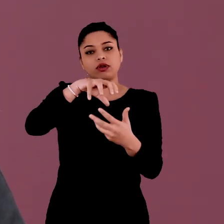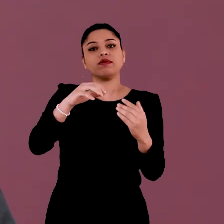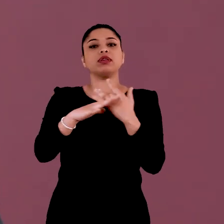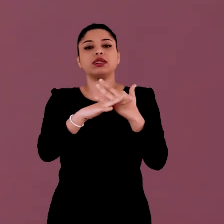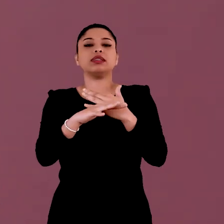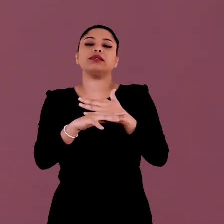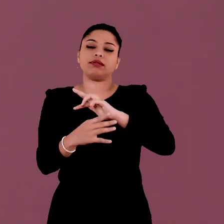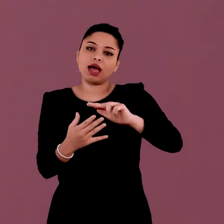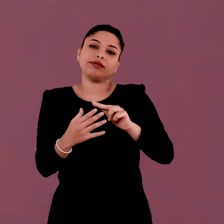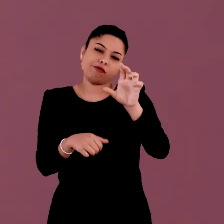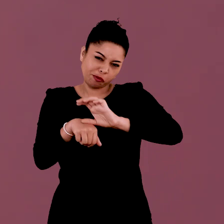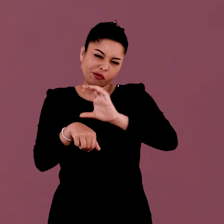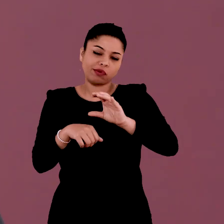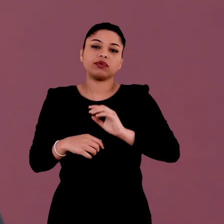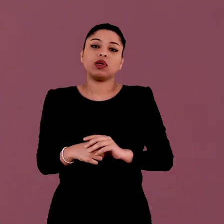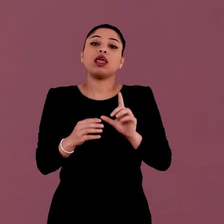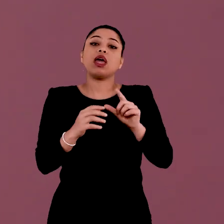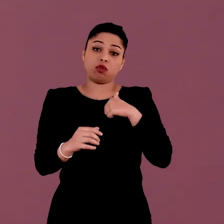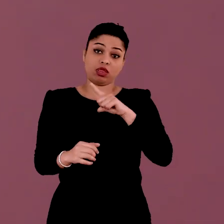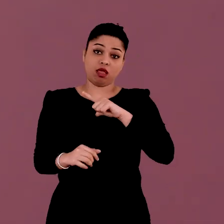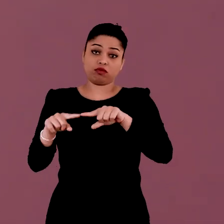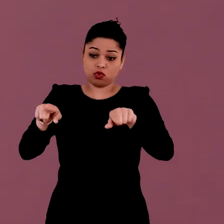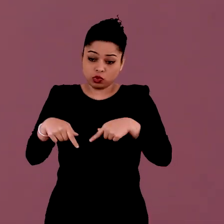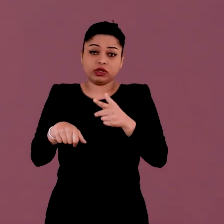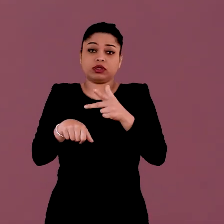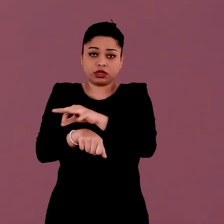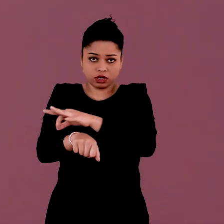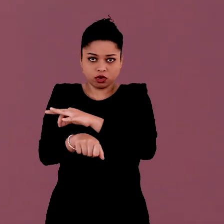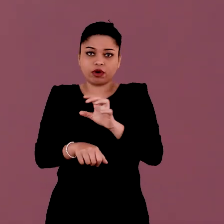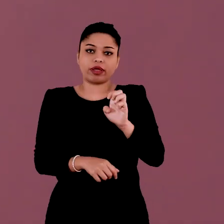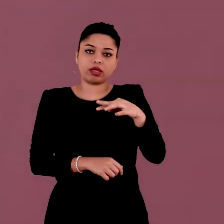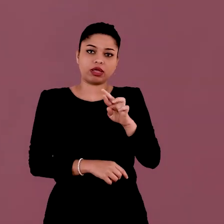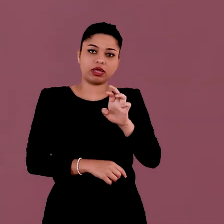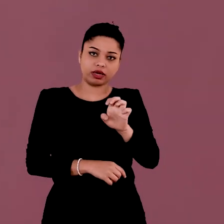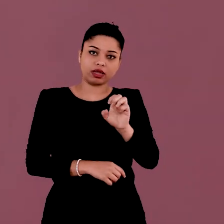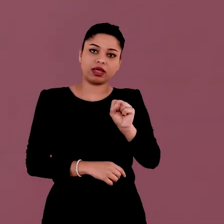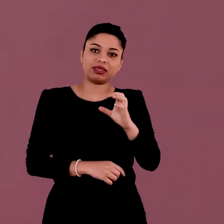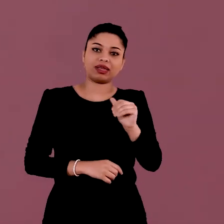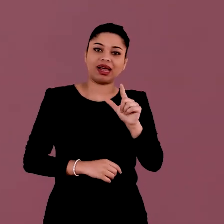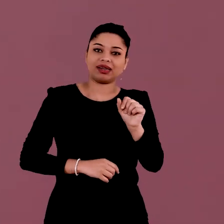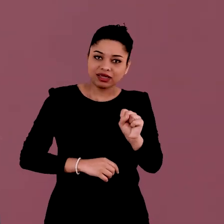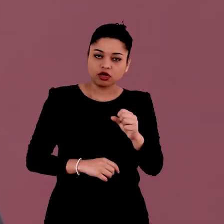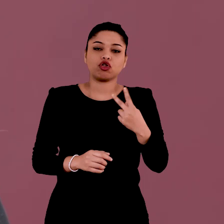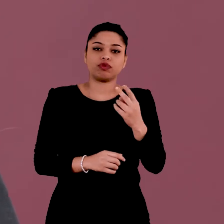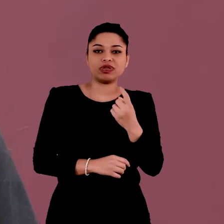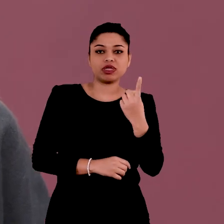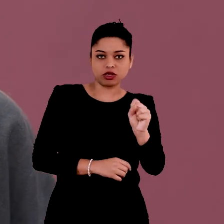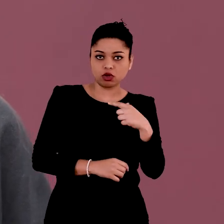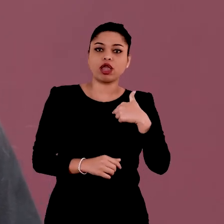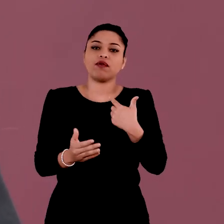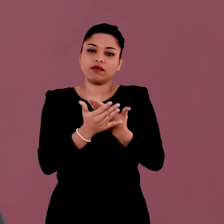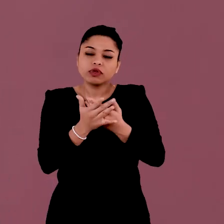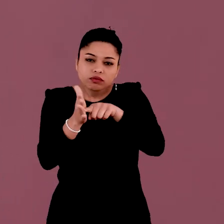orientadora foi a Marta Bogeia e a pesquisa é o Barragán em 3 tempos. E eu tive uma experiência também profissional antes de ter o